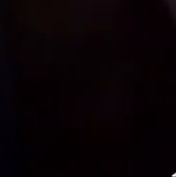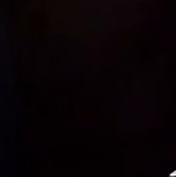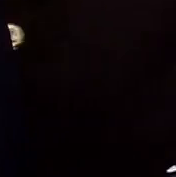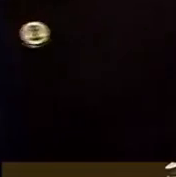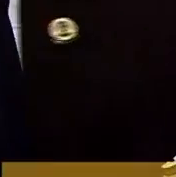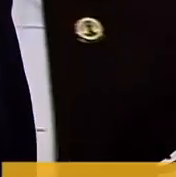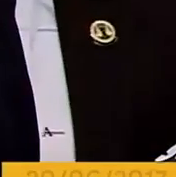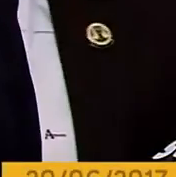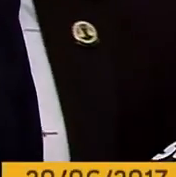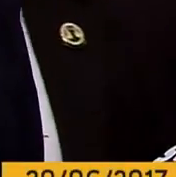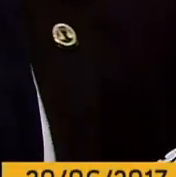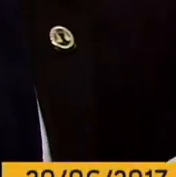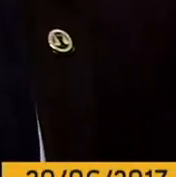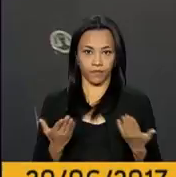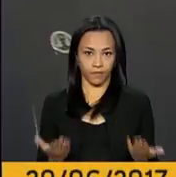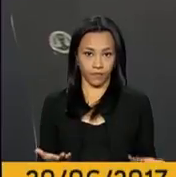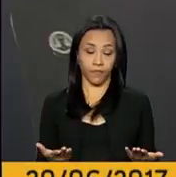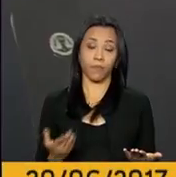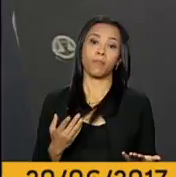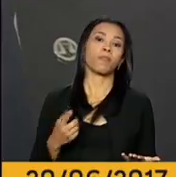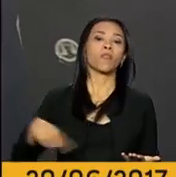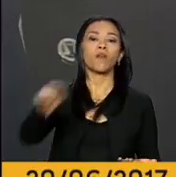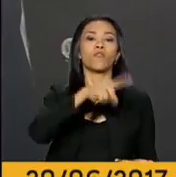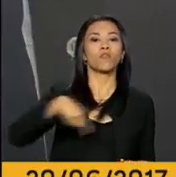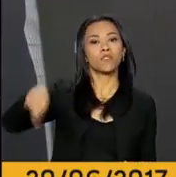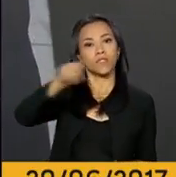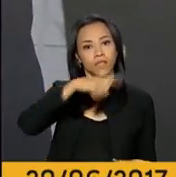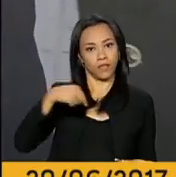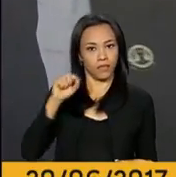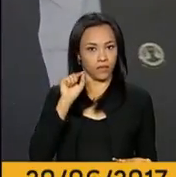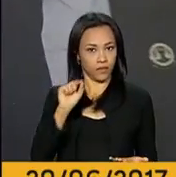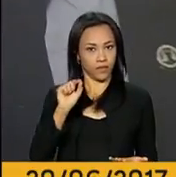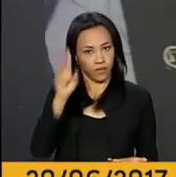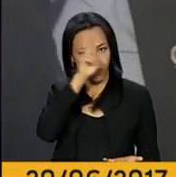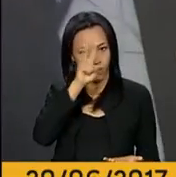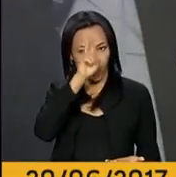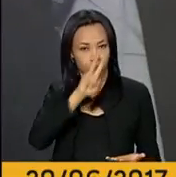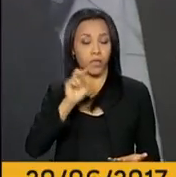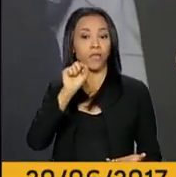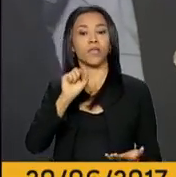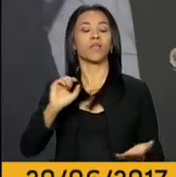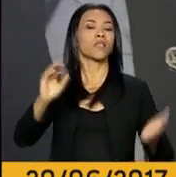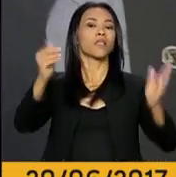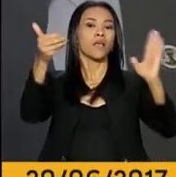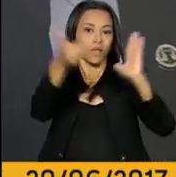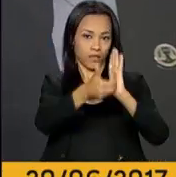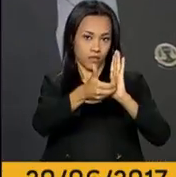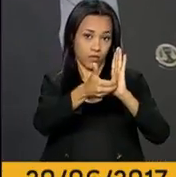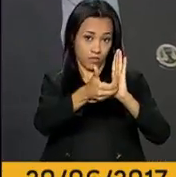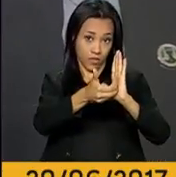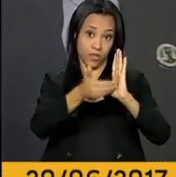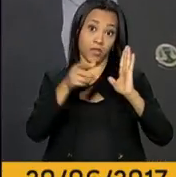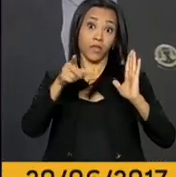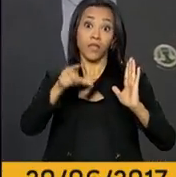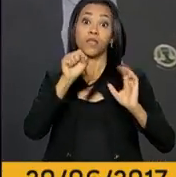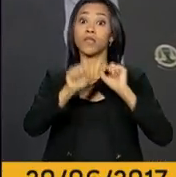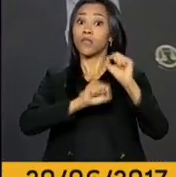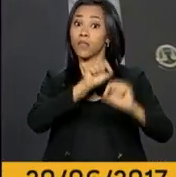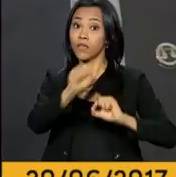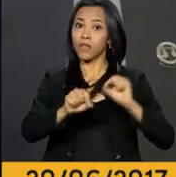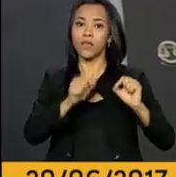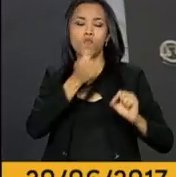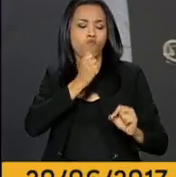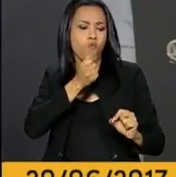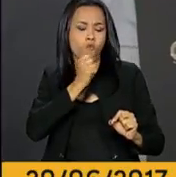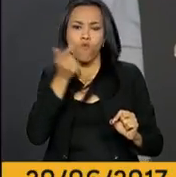plenário. Portanto, é uma etapa só. Aliás, vocês se recordam que no caso da Câmara dos Deputados também houve um primeiro momento que a urgência não chegou a ser